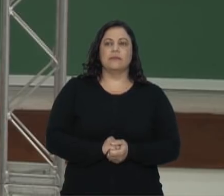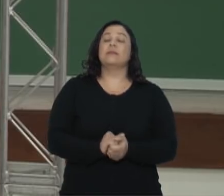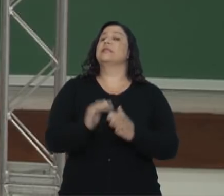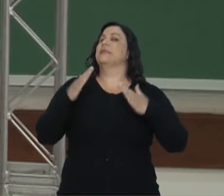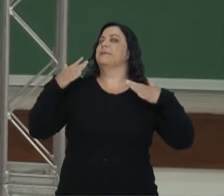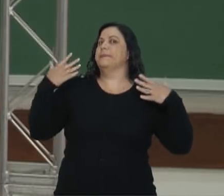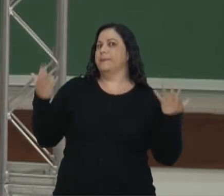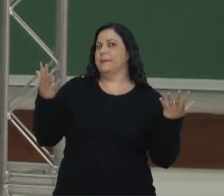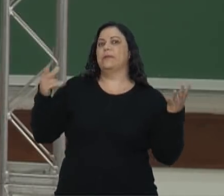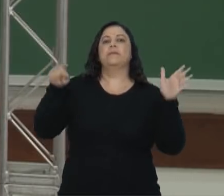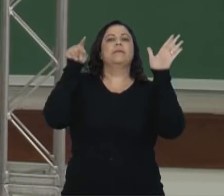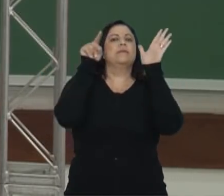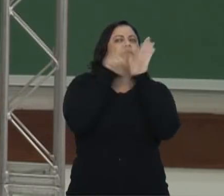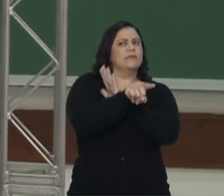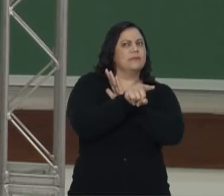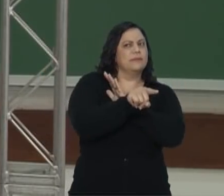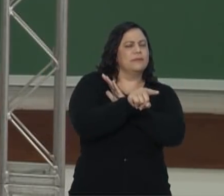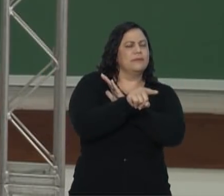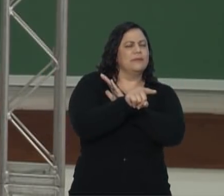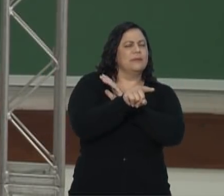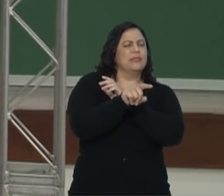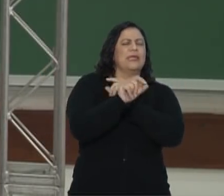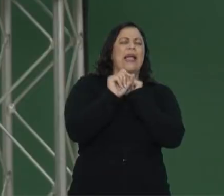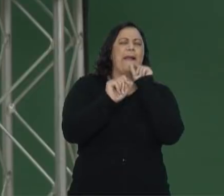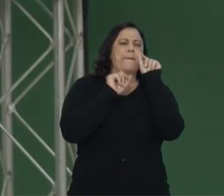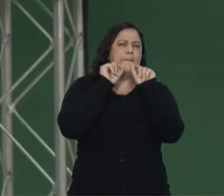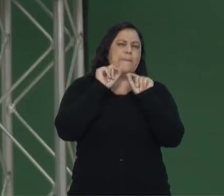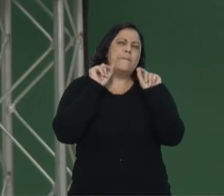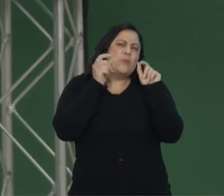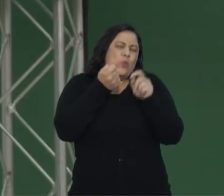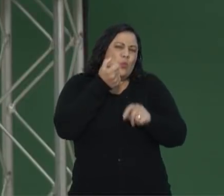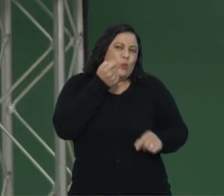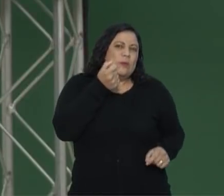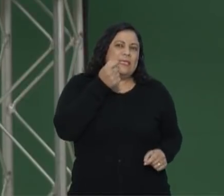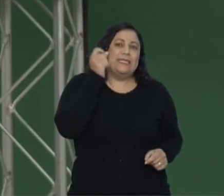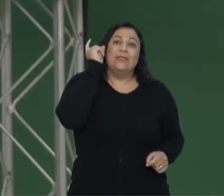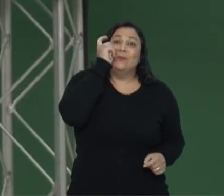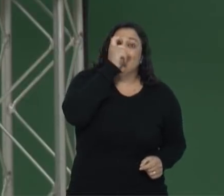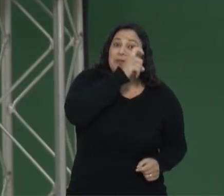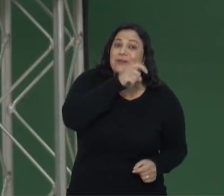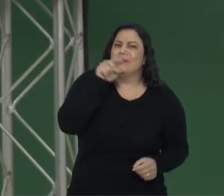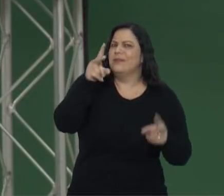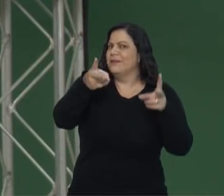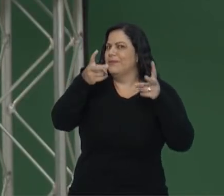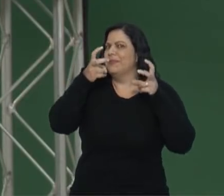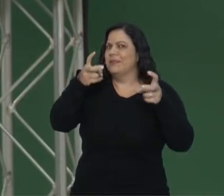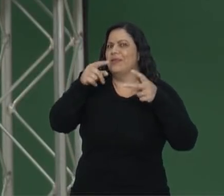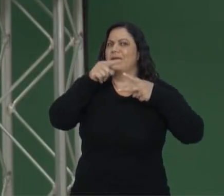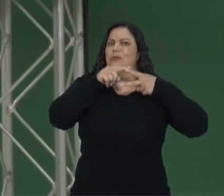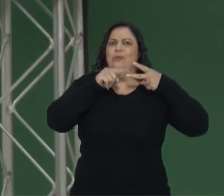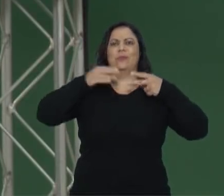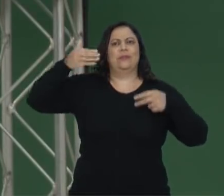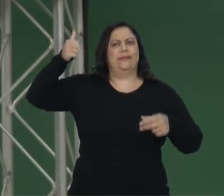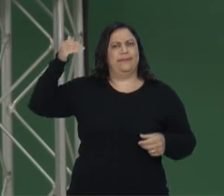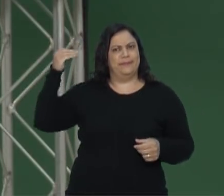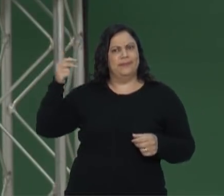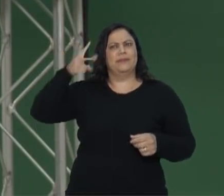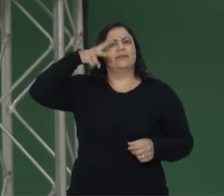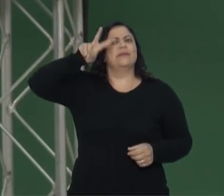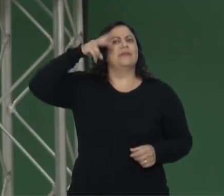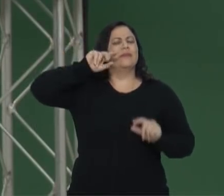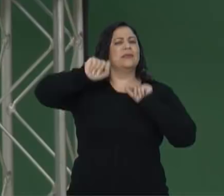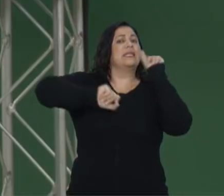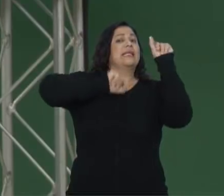Bom, esse quiz é um pouquinho mais trabalhoso. Vocês perceberam que nos 2 anteriores a gente estava relembrando quem faz